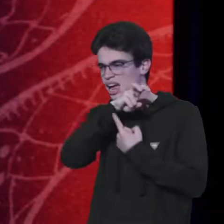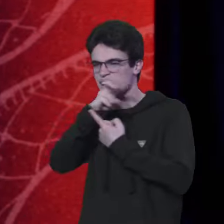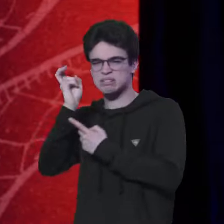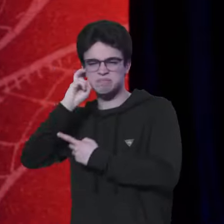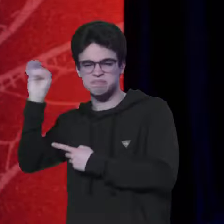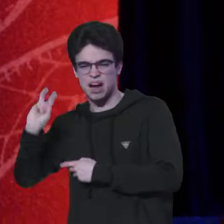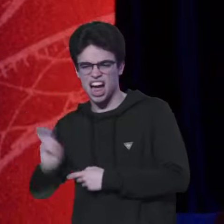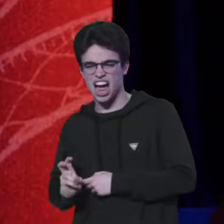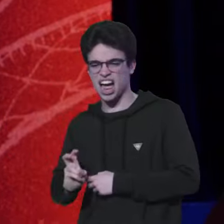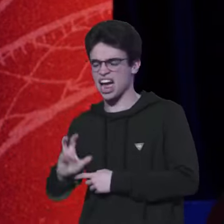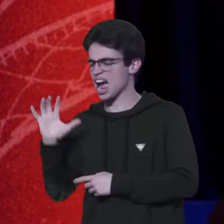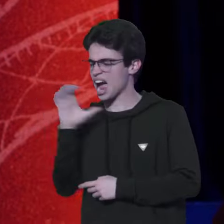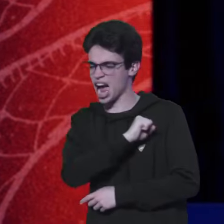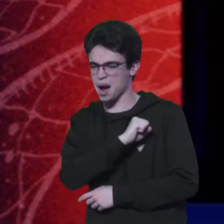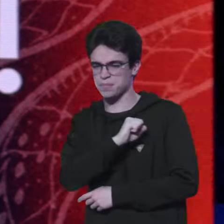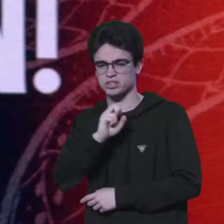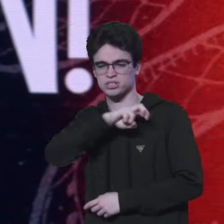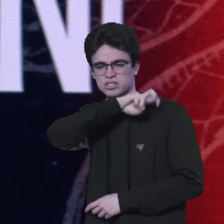rápido, liso.